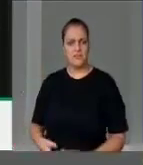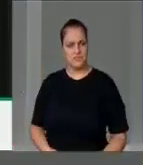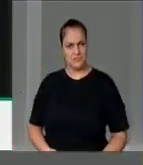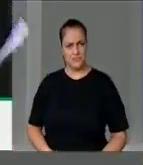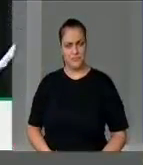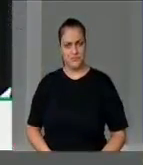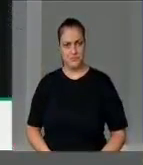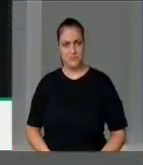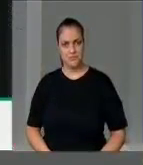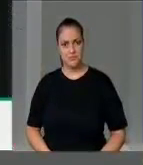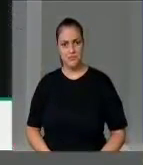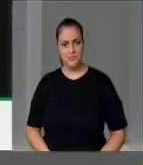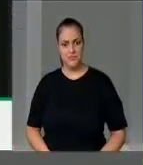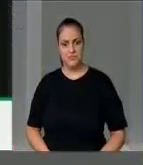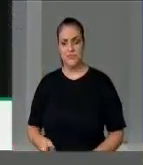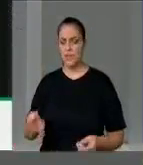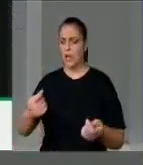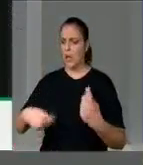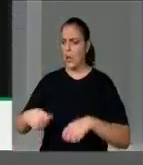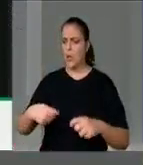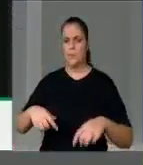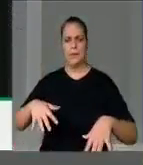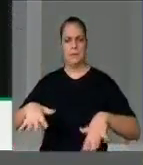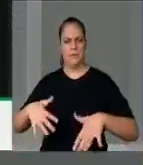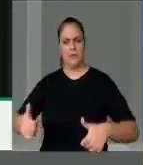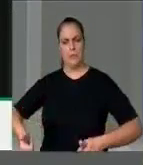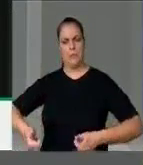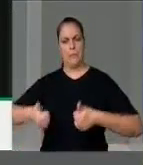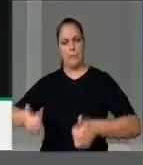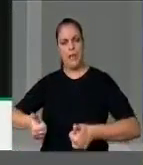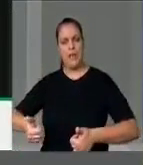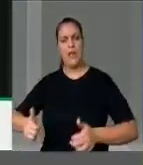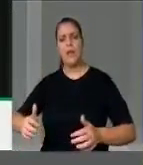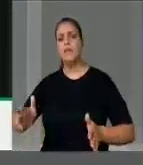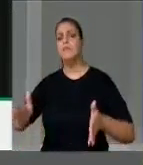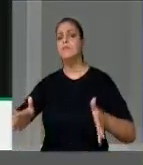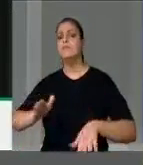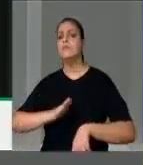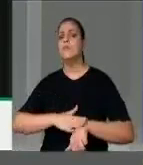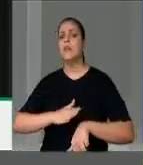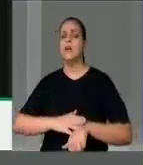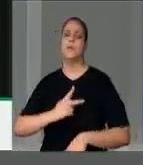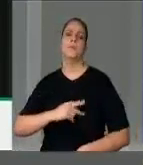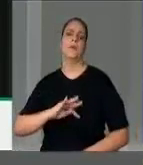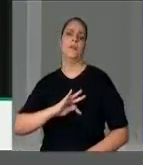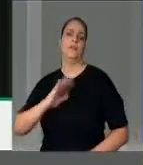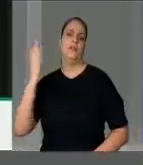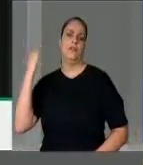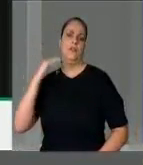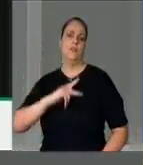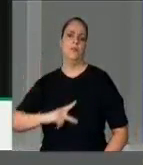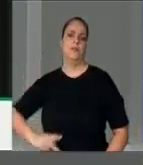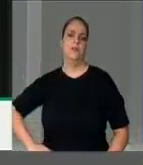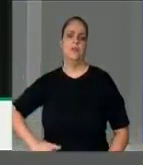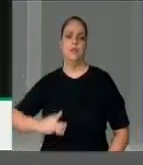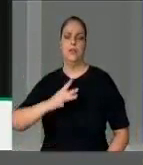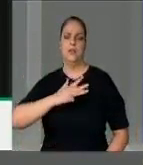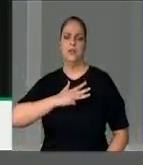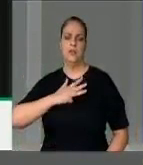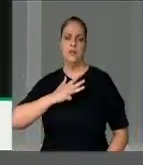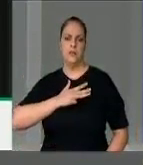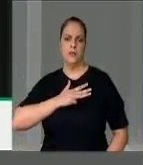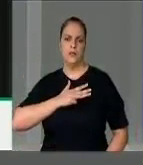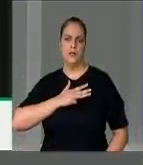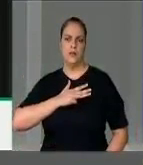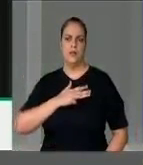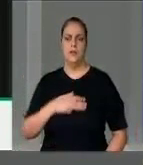movimentou a sua economia e melhorou a sua economia durante o governo do PT, sob a direção do presidente Lula, que